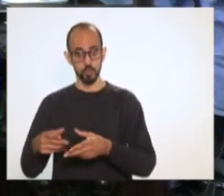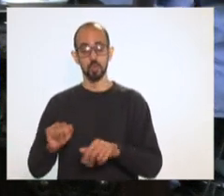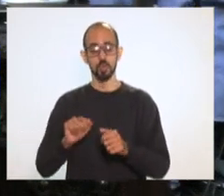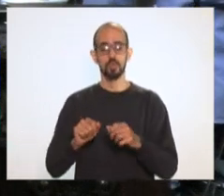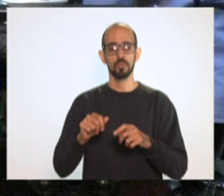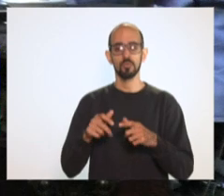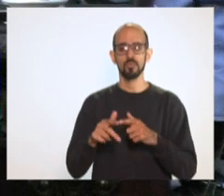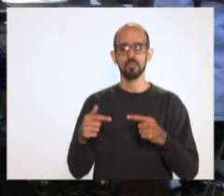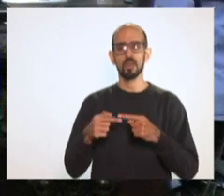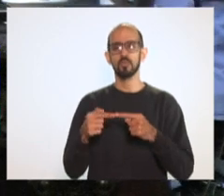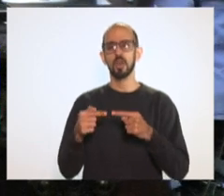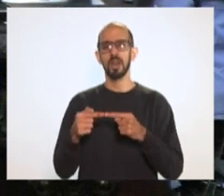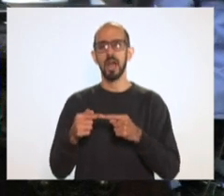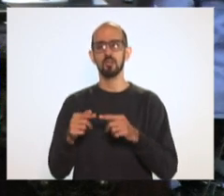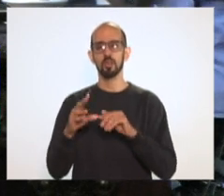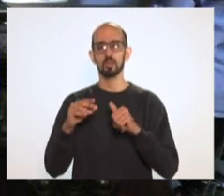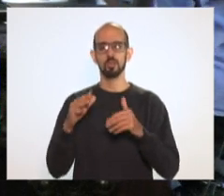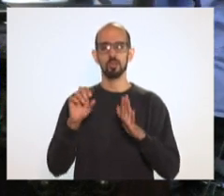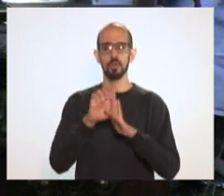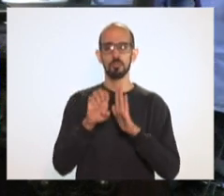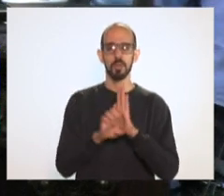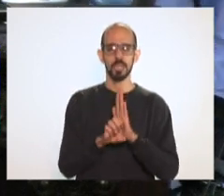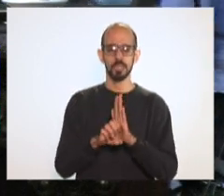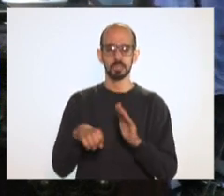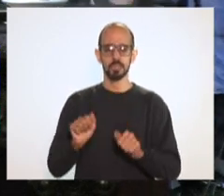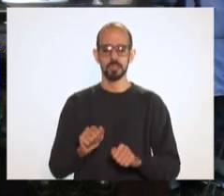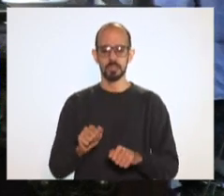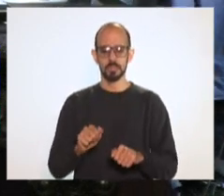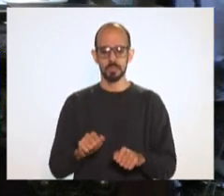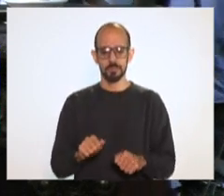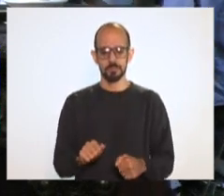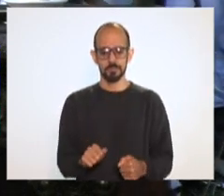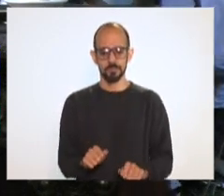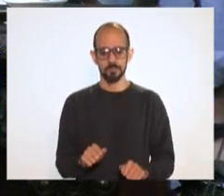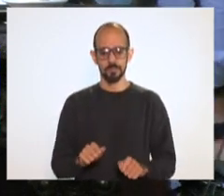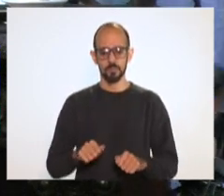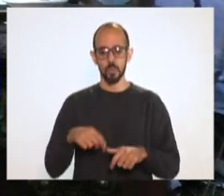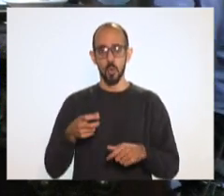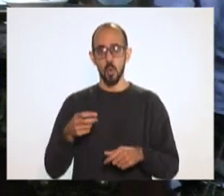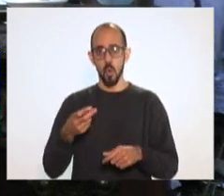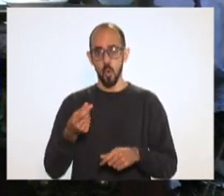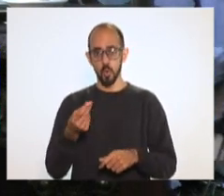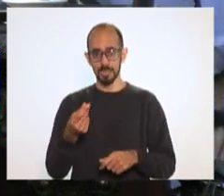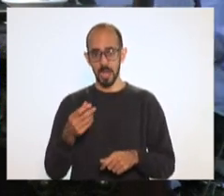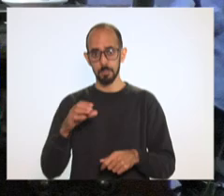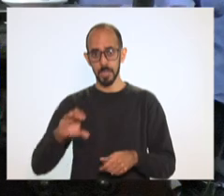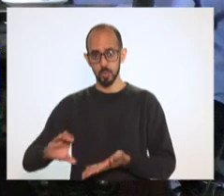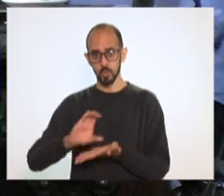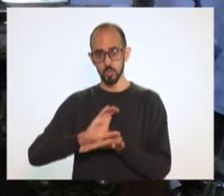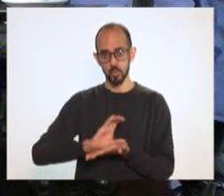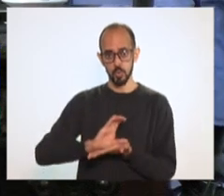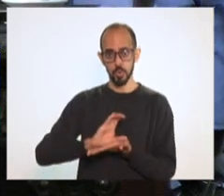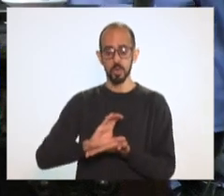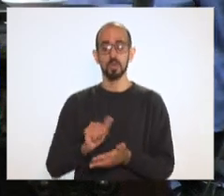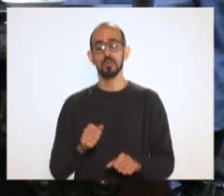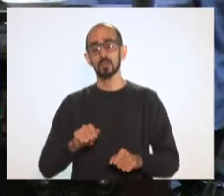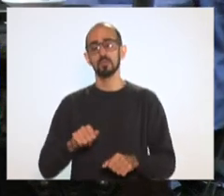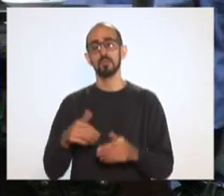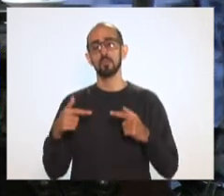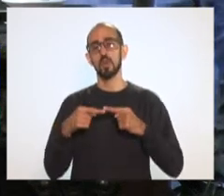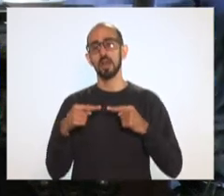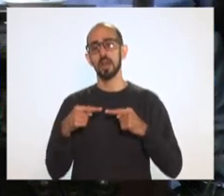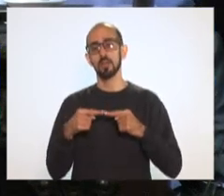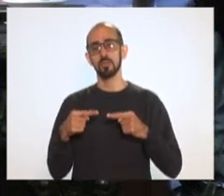controle da arrecadação estadual, fiscalização dos tributos estaduais, favorável, com emendas de orçamento, finanças, fiscalização financeira e controle, favorável.